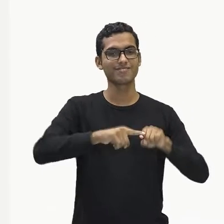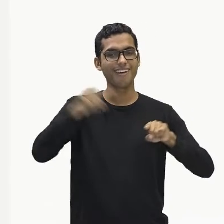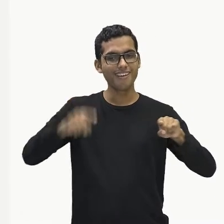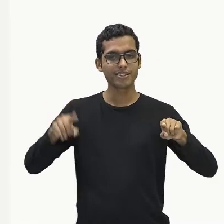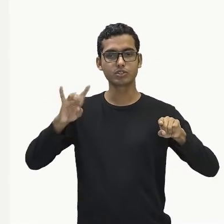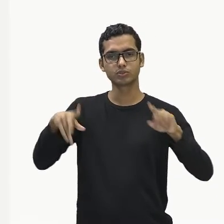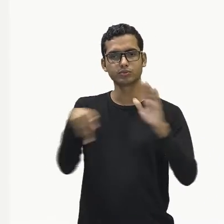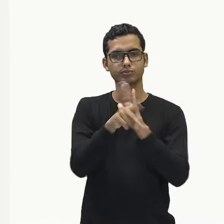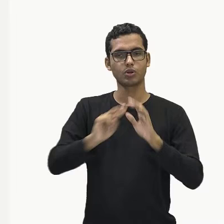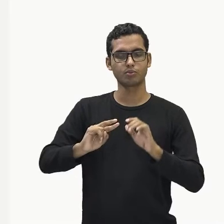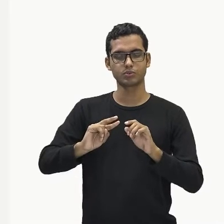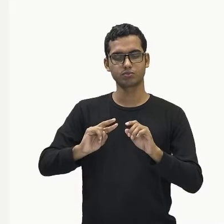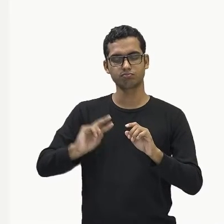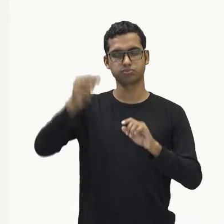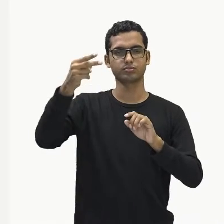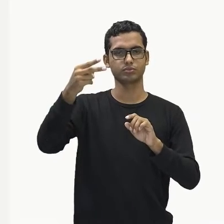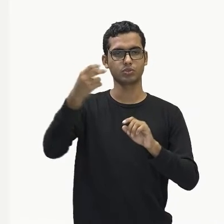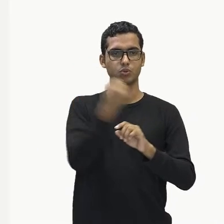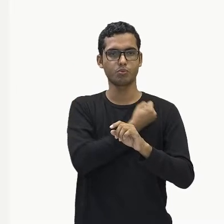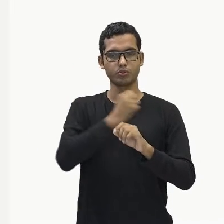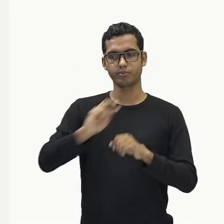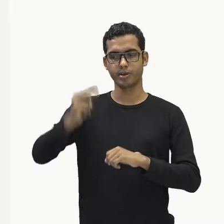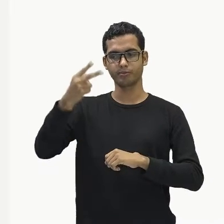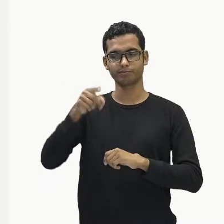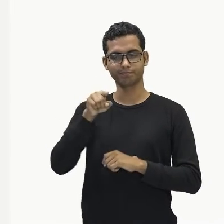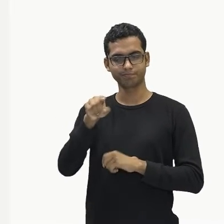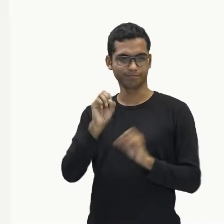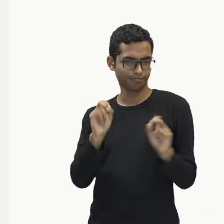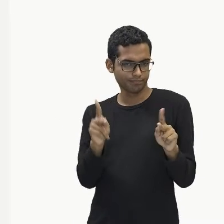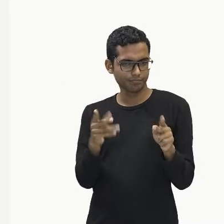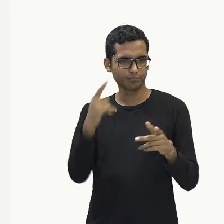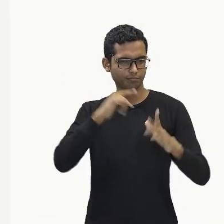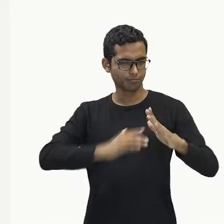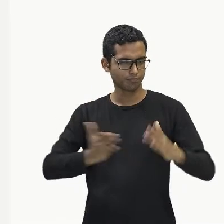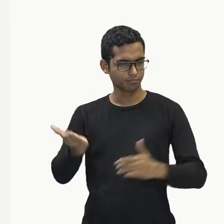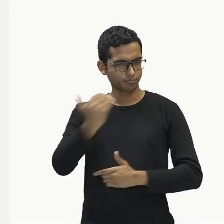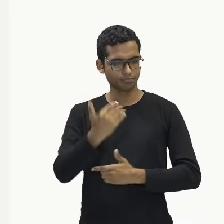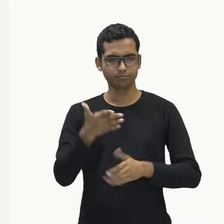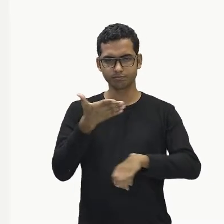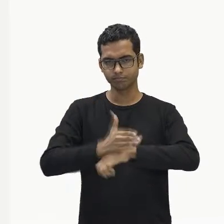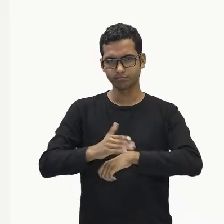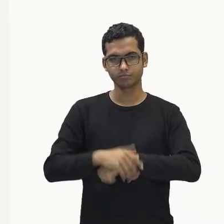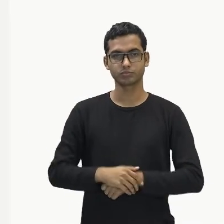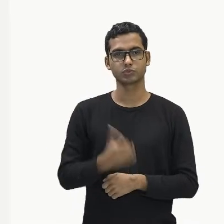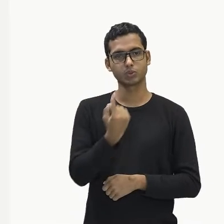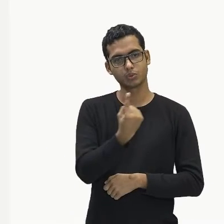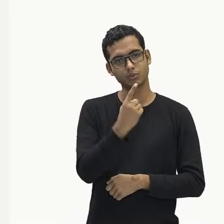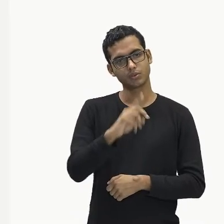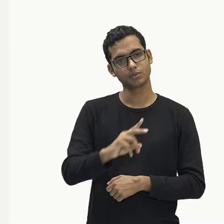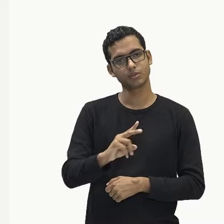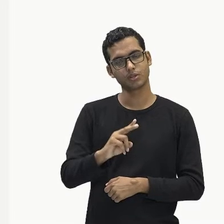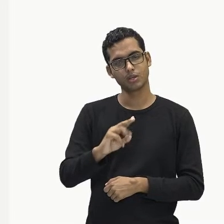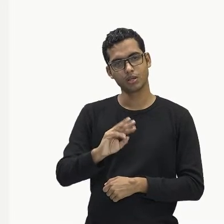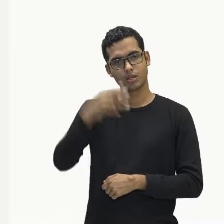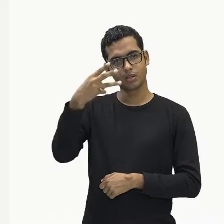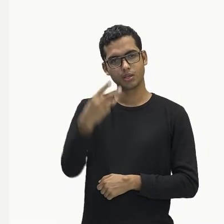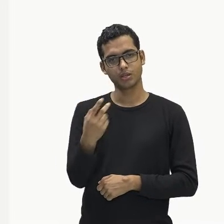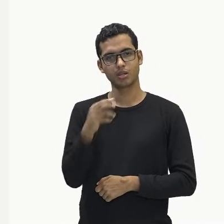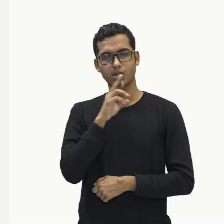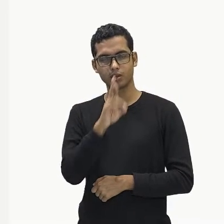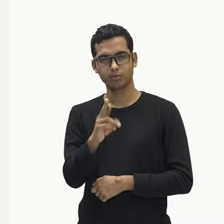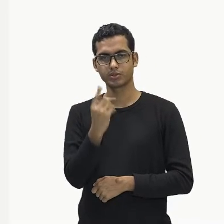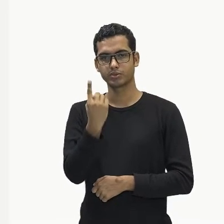1 elevado a 3 vai dar 1. Bora desenvolver isso aqui para você? 1 elevado a 3 é 1 vezes